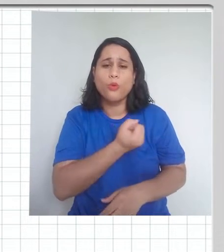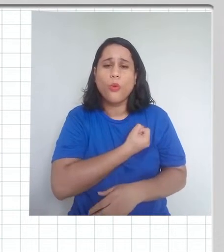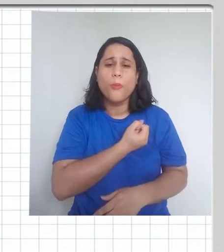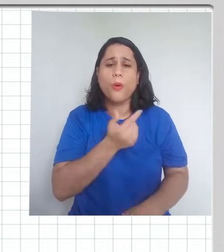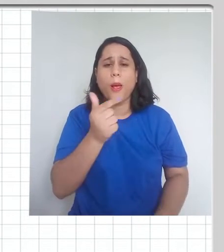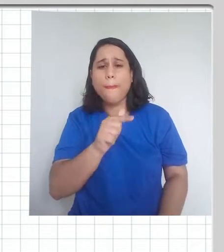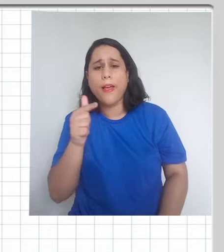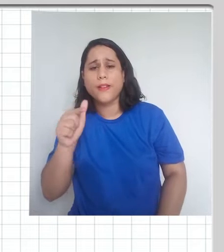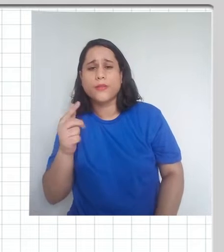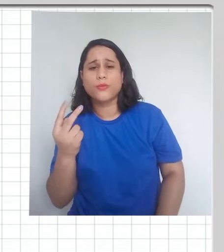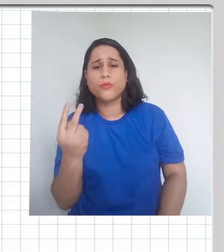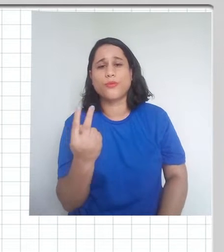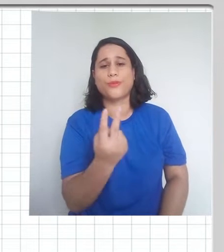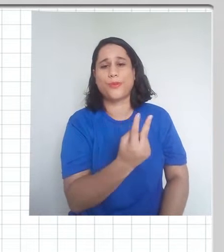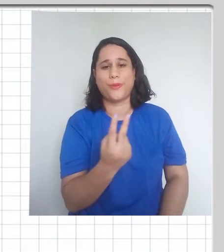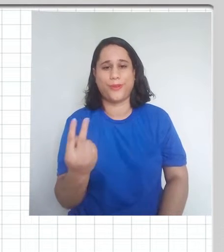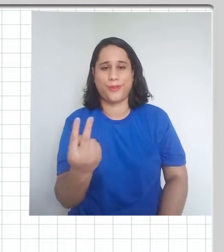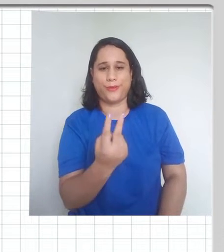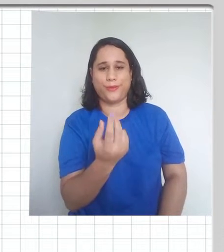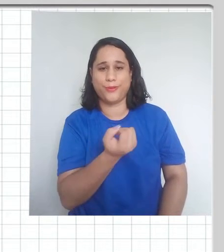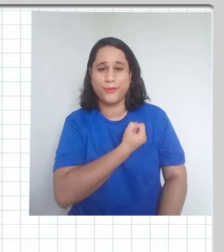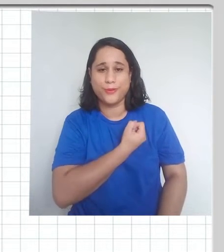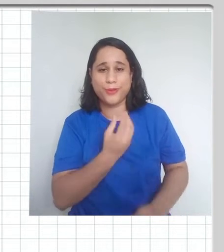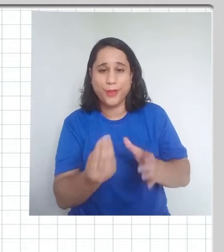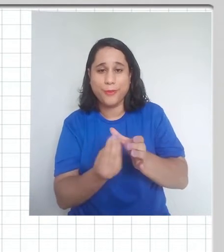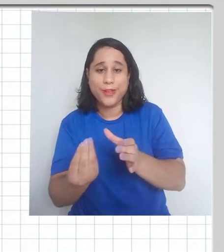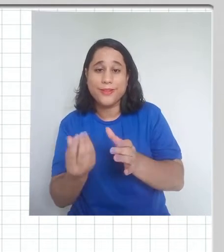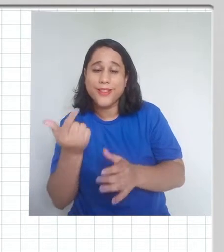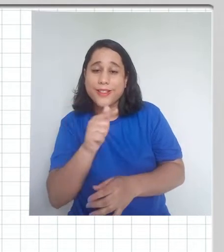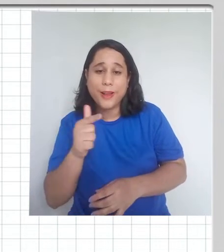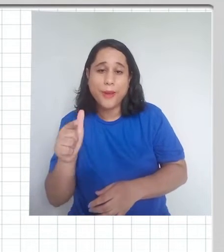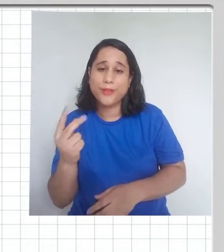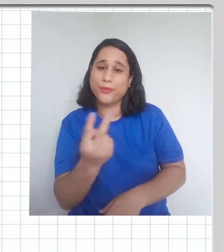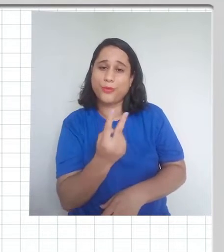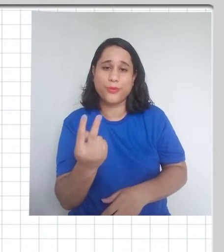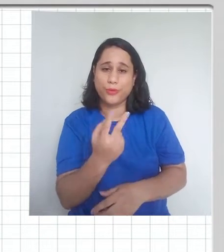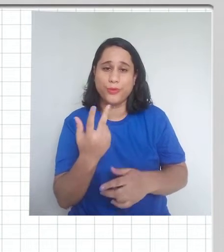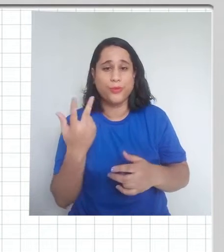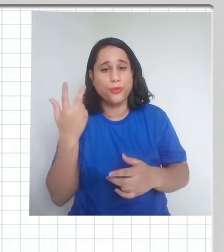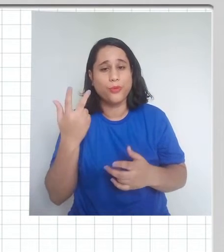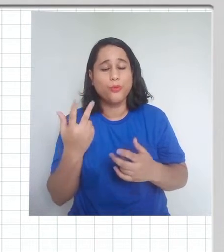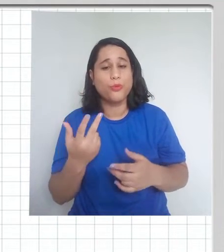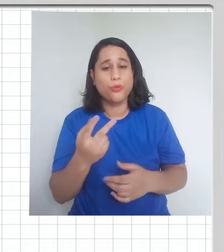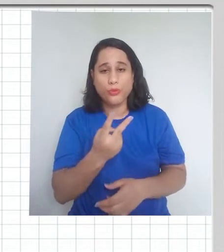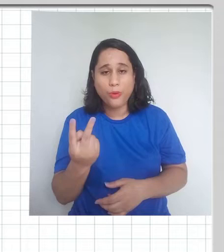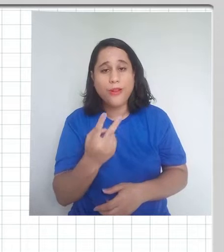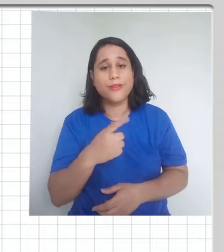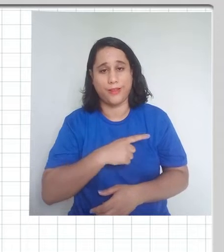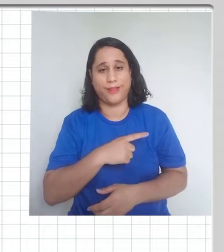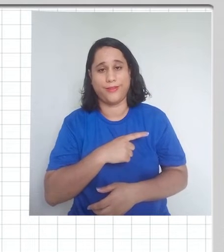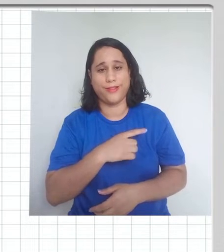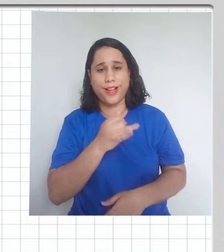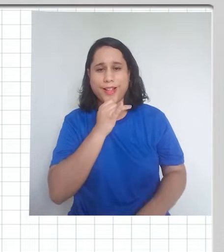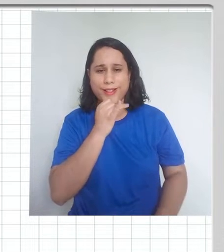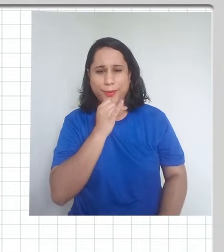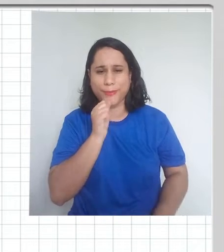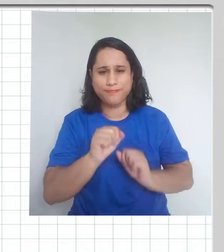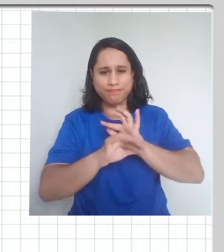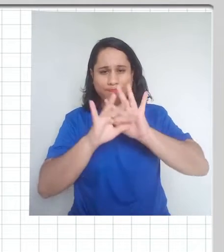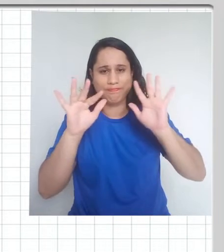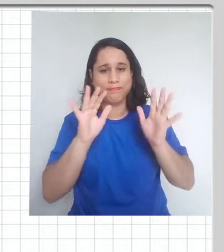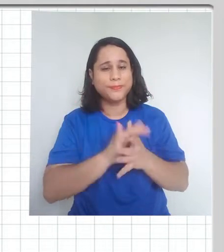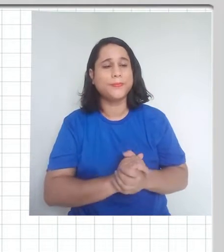repete entre o conjunto A e o conjunto B. Beleza? É o que é de comum entre eles. Vamos dar um exemplo aqui para